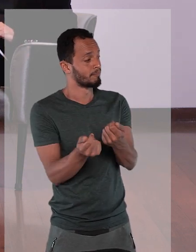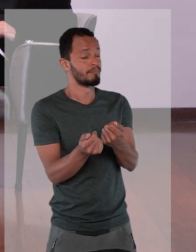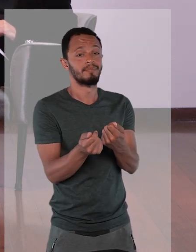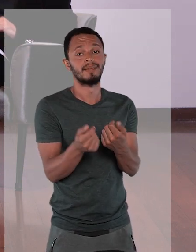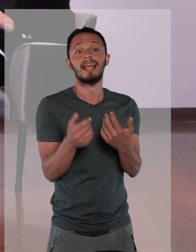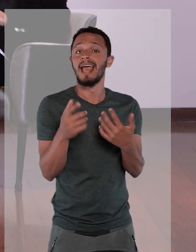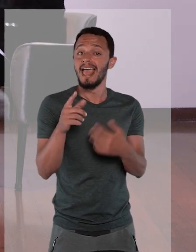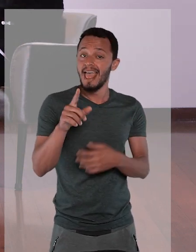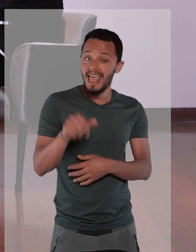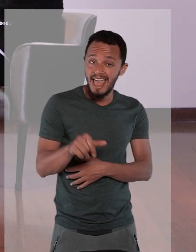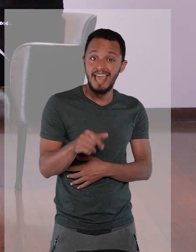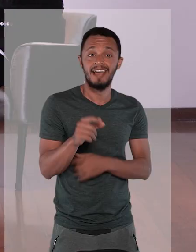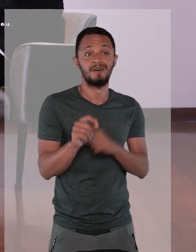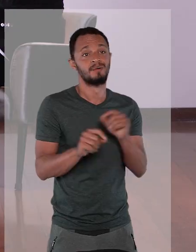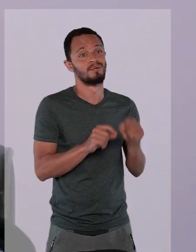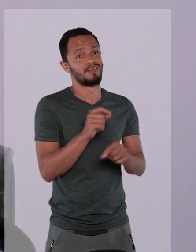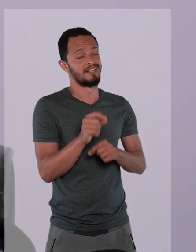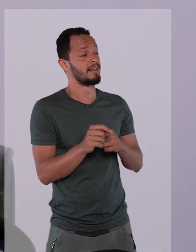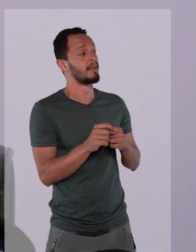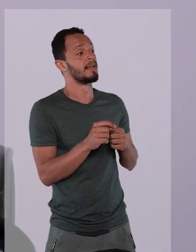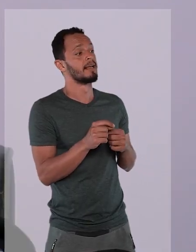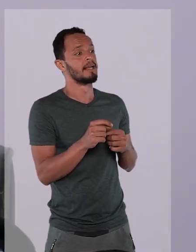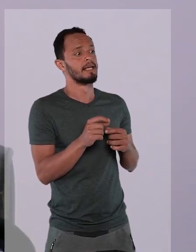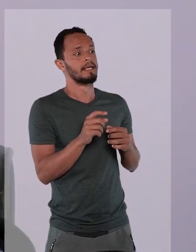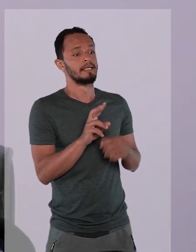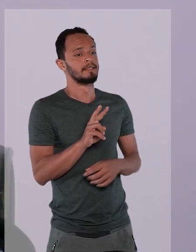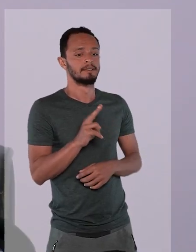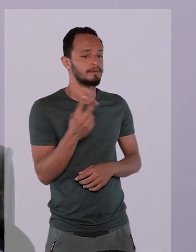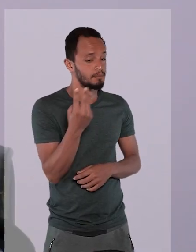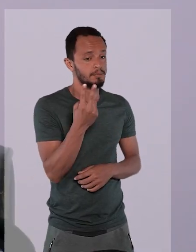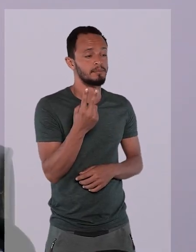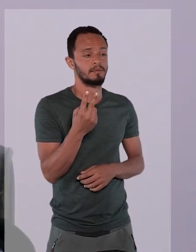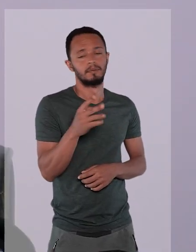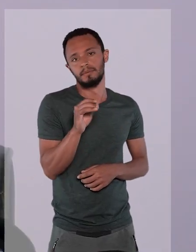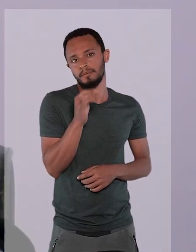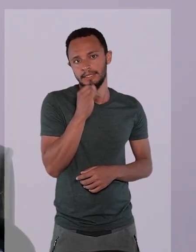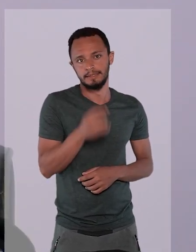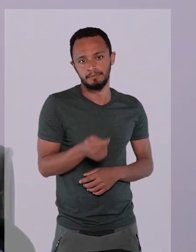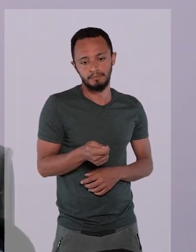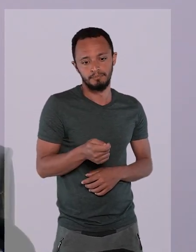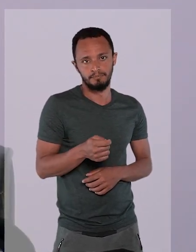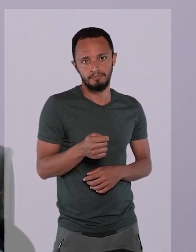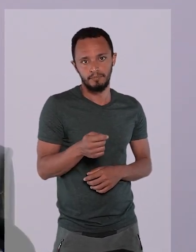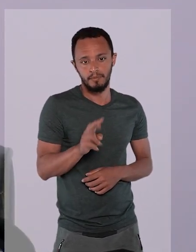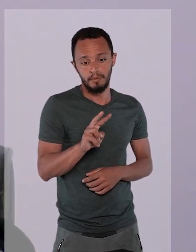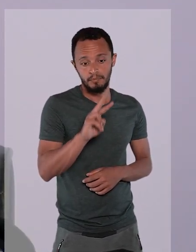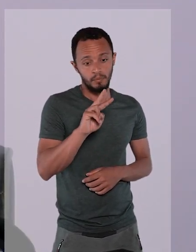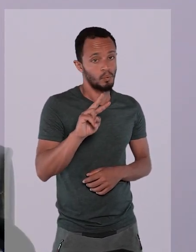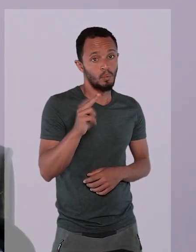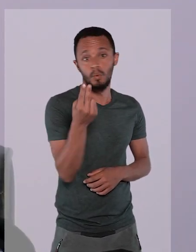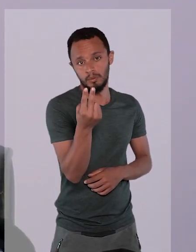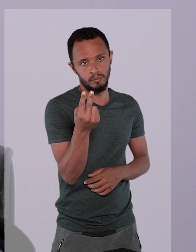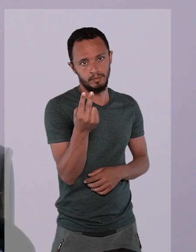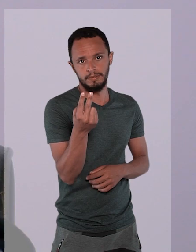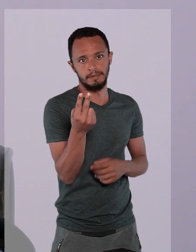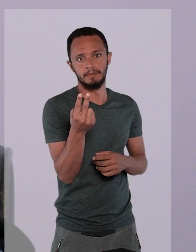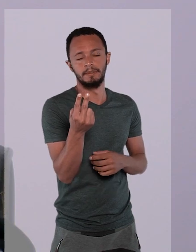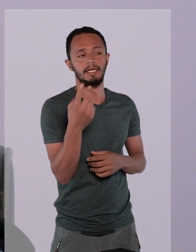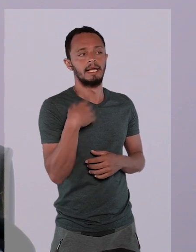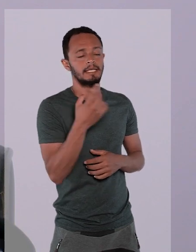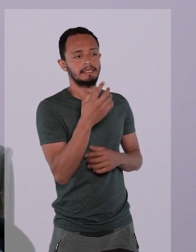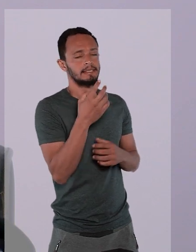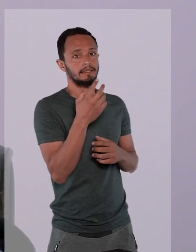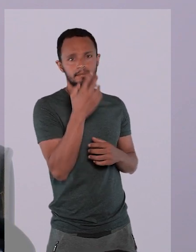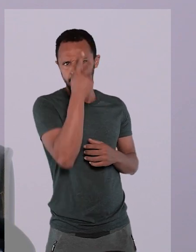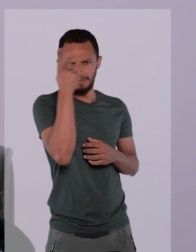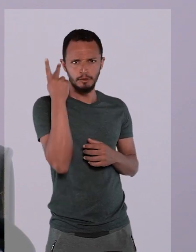outro lado dessa moeda, né? Que não é o mais importante, né? Porque, como eu disse, Afonso, a gente recebe muito mais